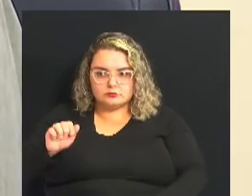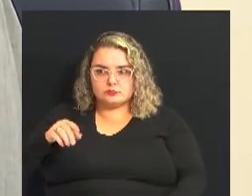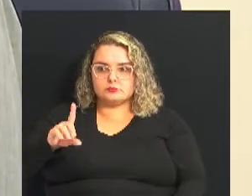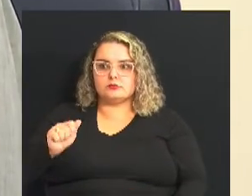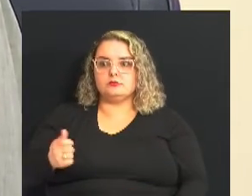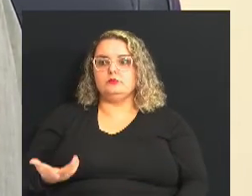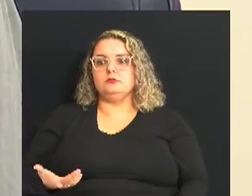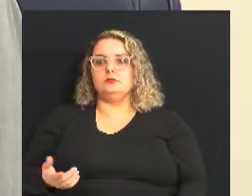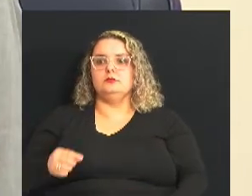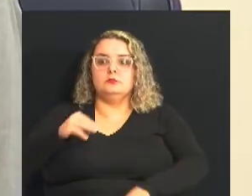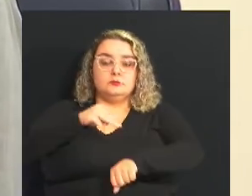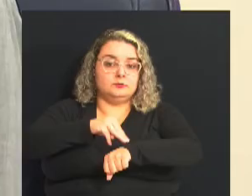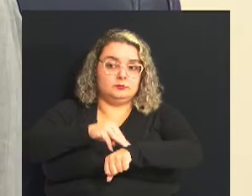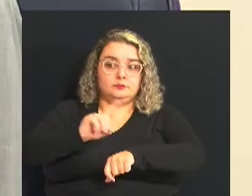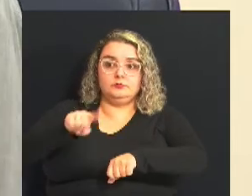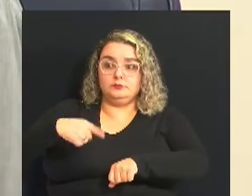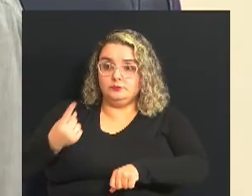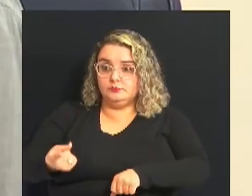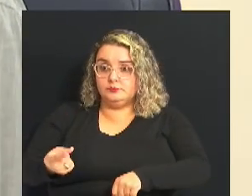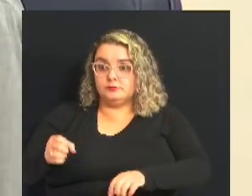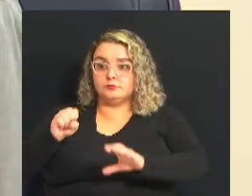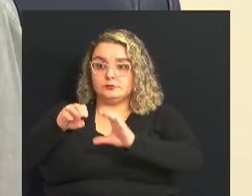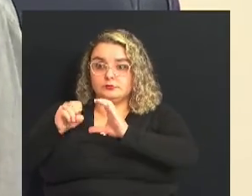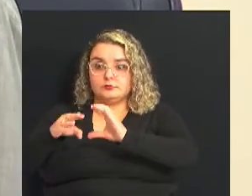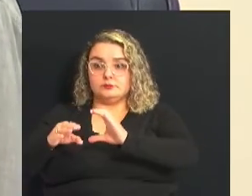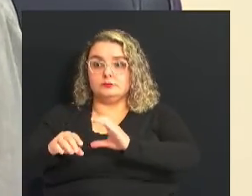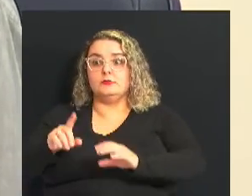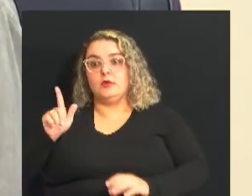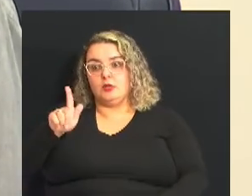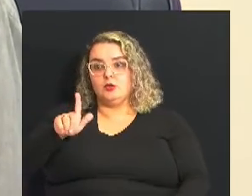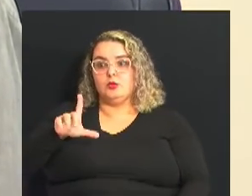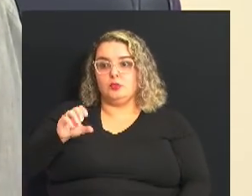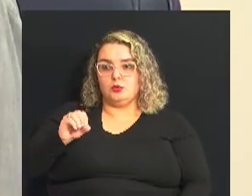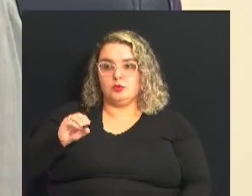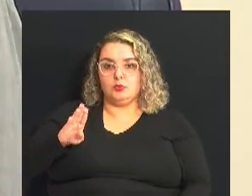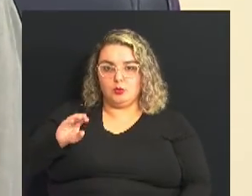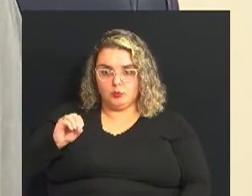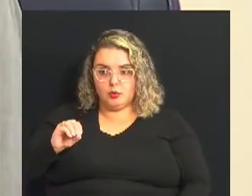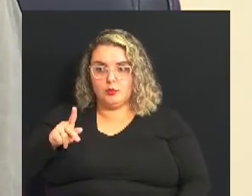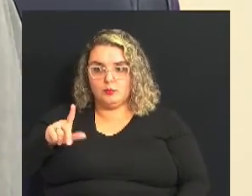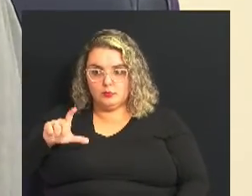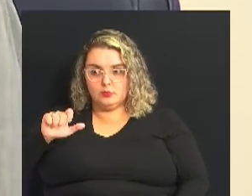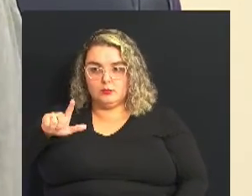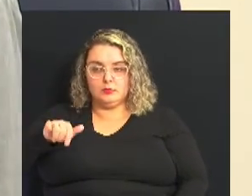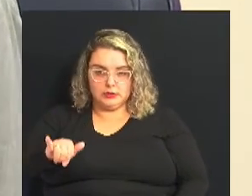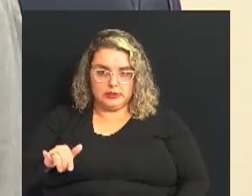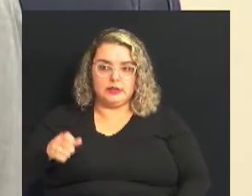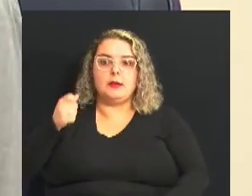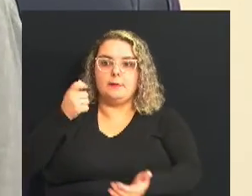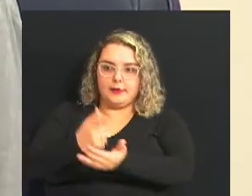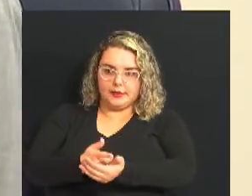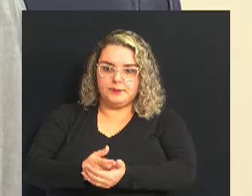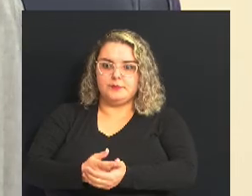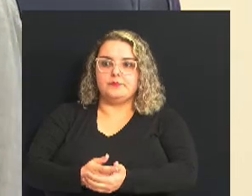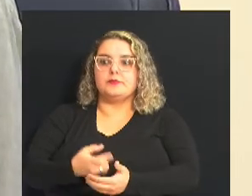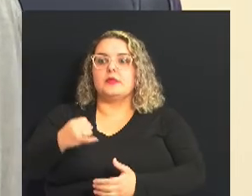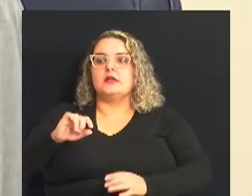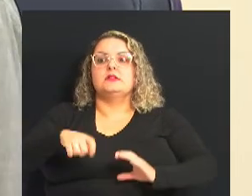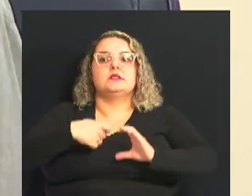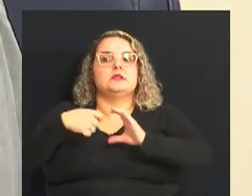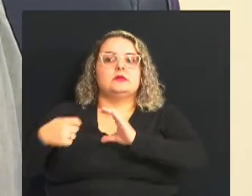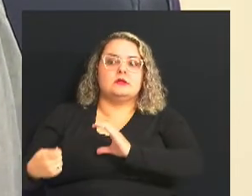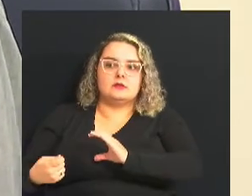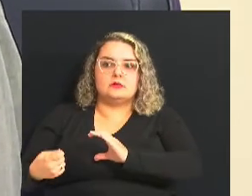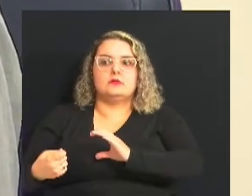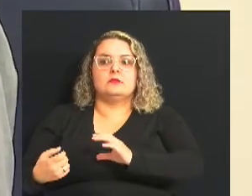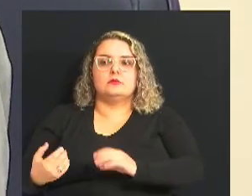Alguns minutos depois que ela deu a entrevista para a Globo, está lá no Globoplay, que é pago. Se ele gravou e pôs no YouTube dele, vai ser